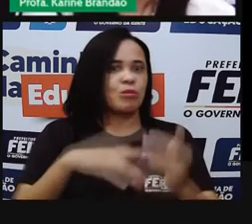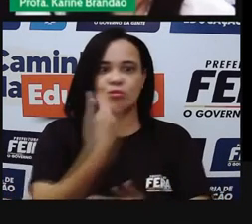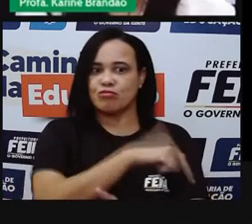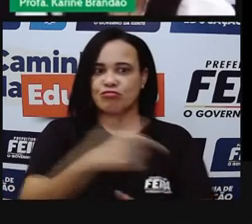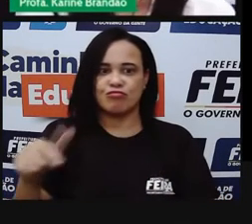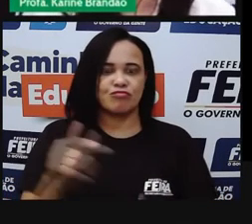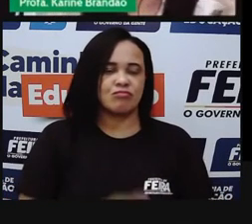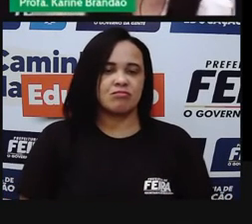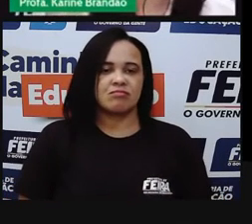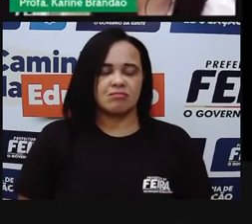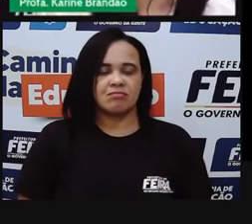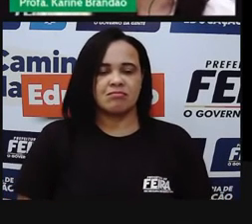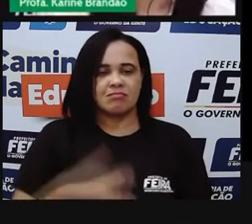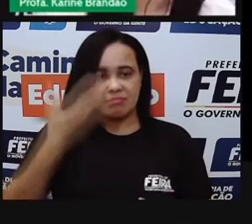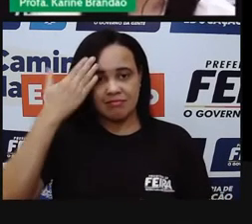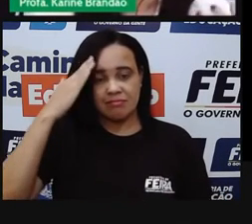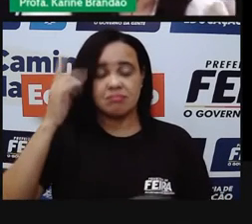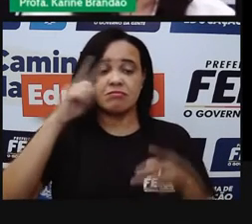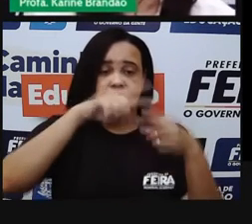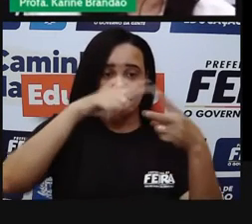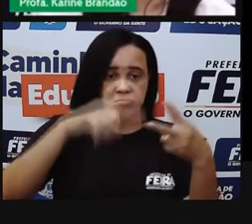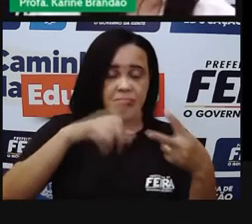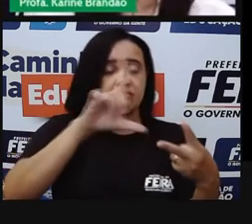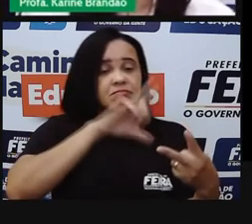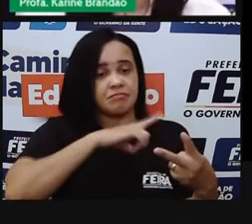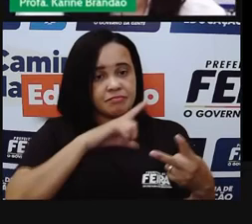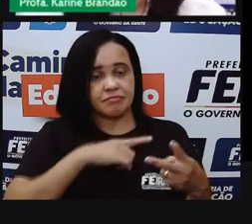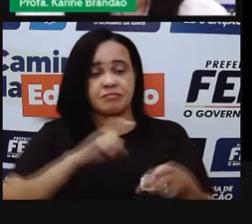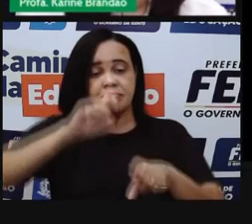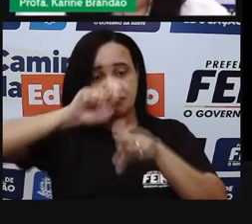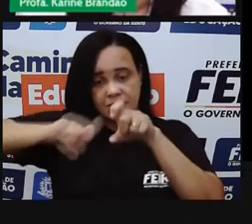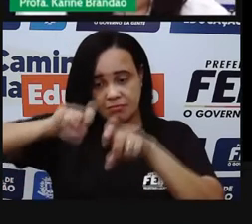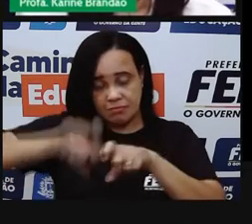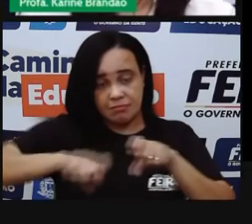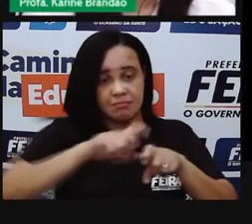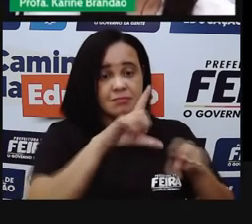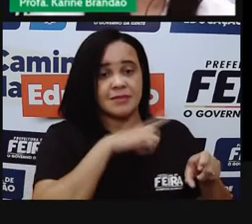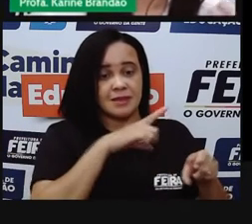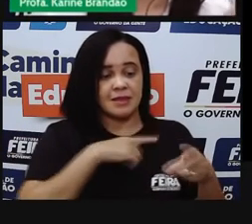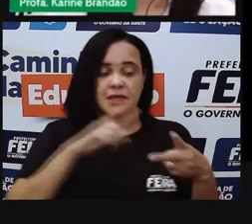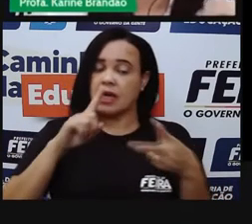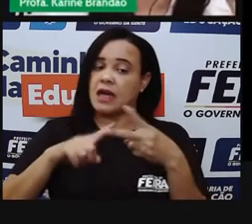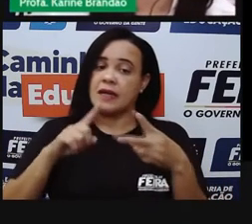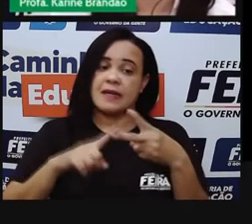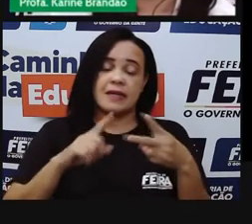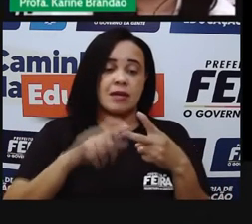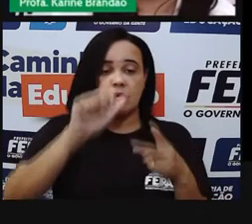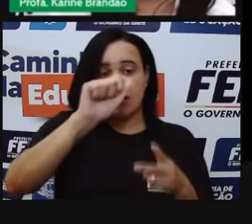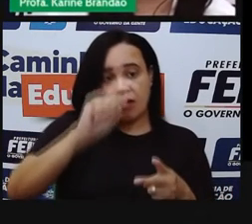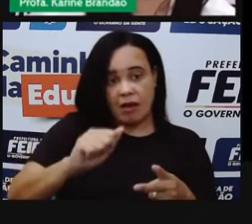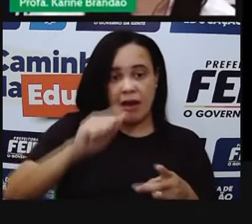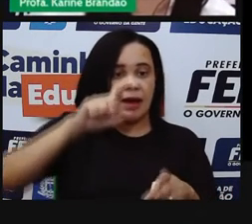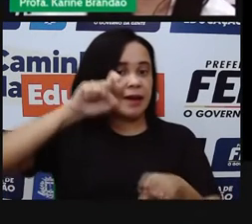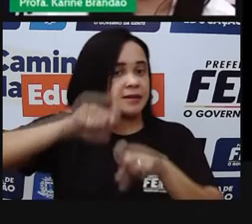então? Existem dois tipos de reprodução, sexuada e assexuada. Sexuada com gametas, com